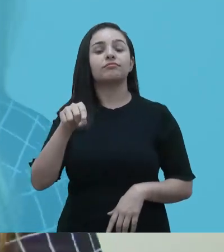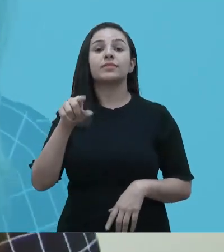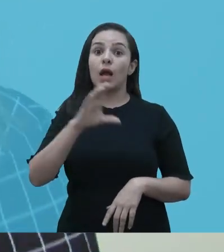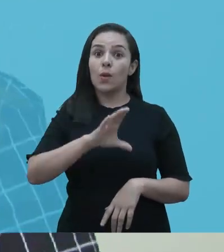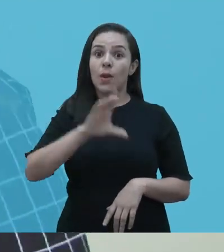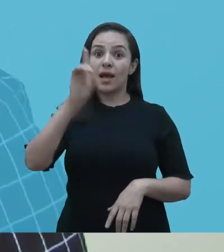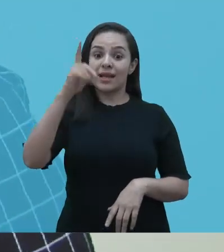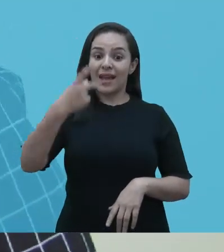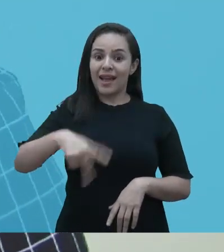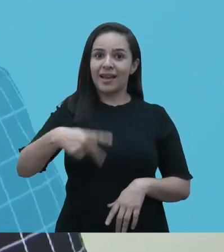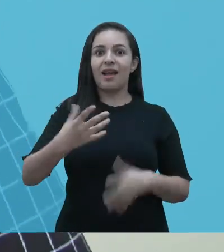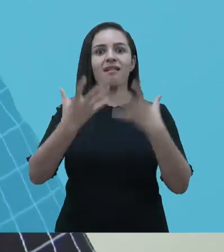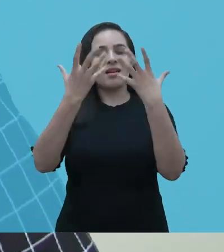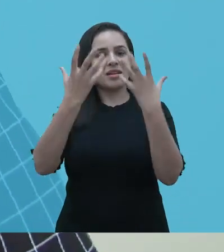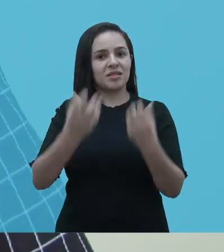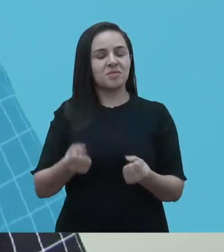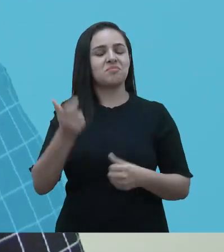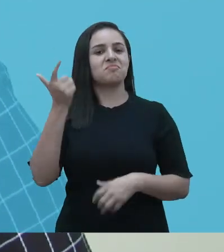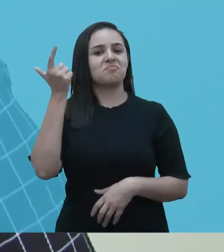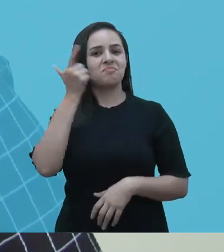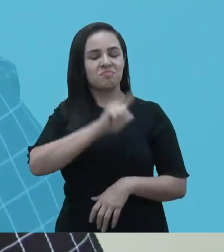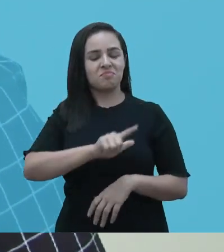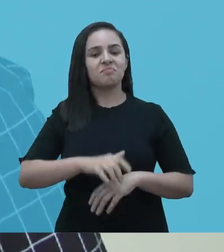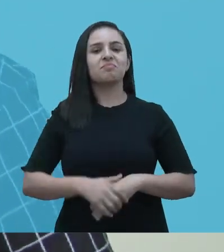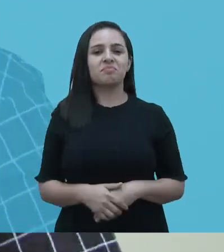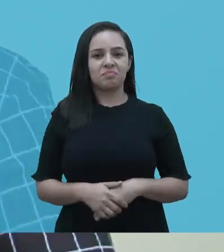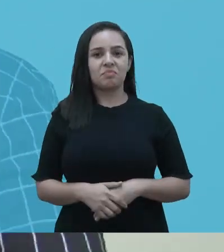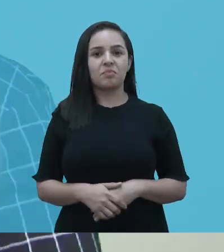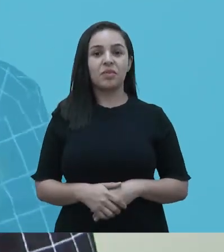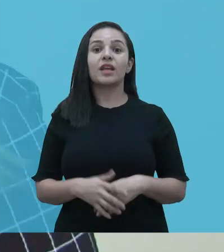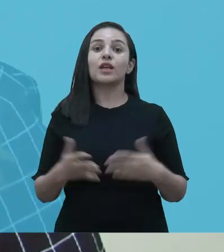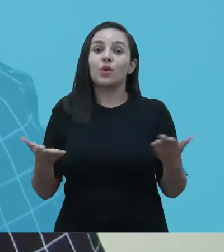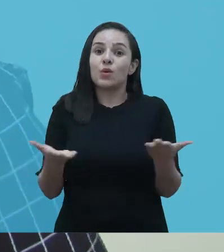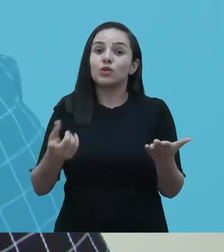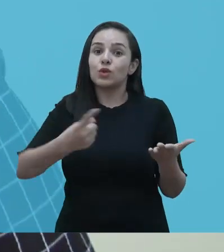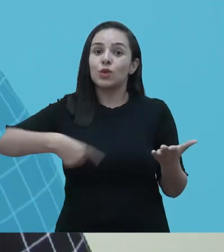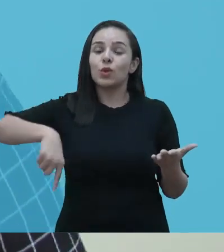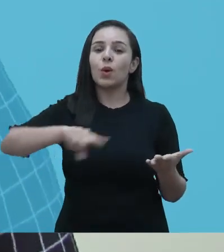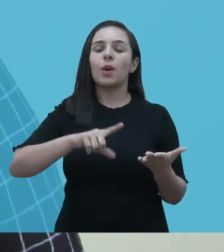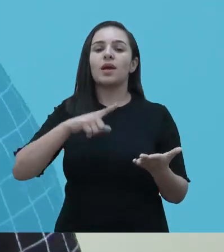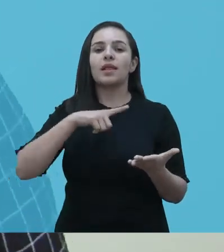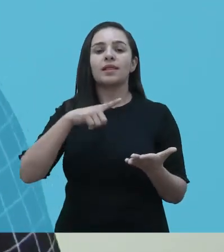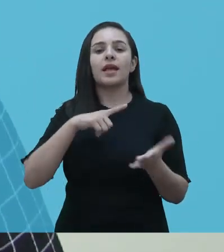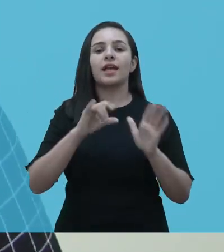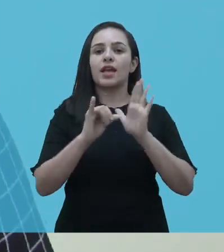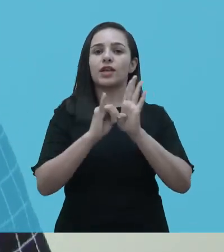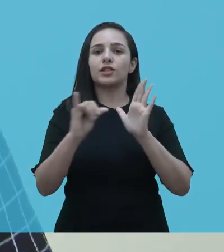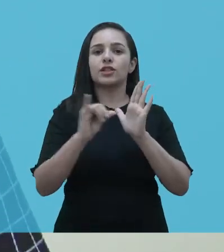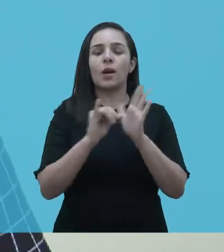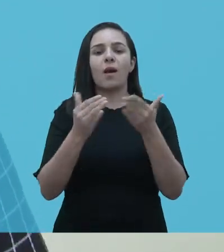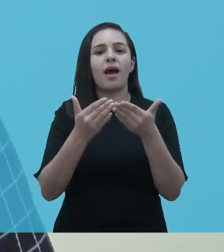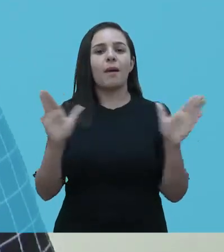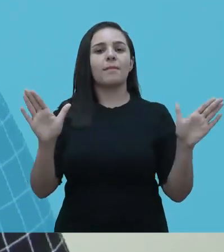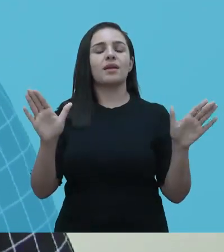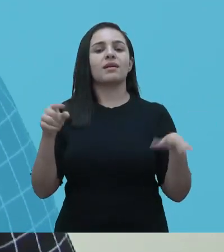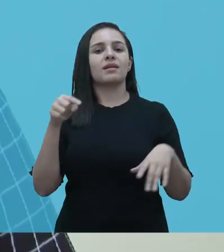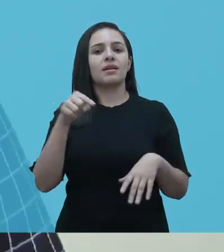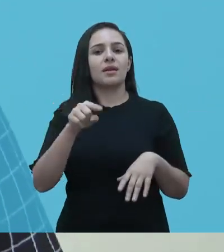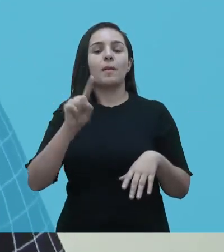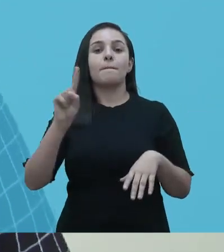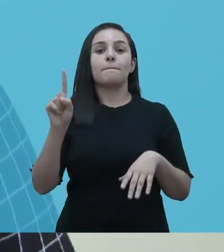nos foi muito bem recebido pela coordenação e que nós hoje estamos lançando o edital